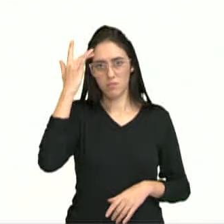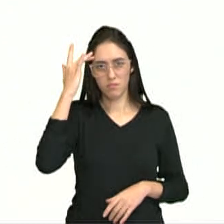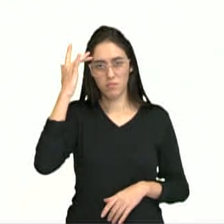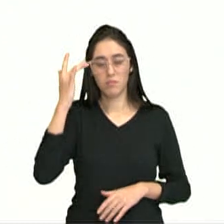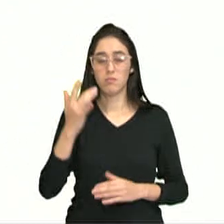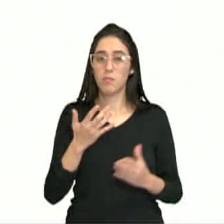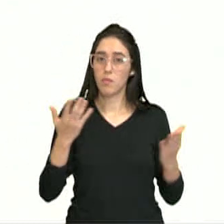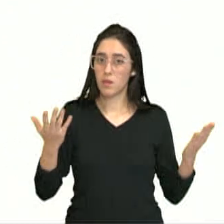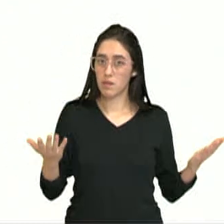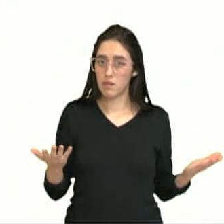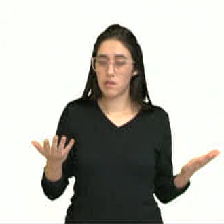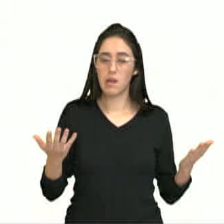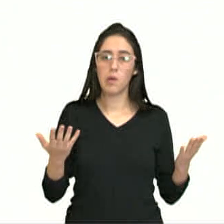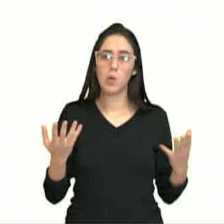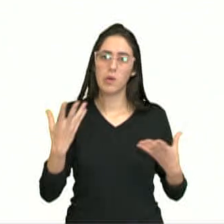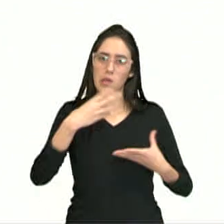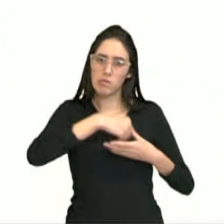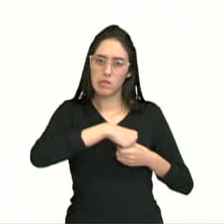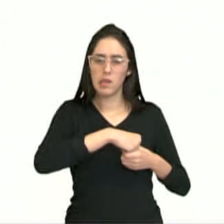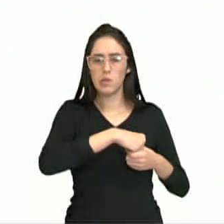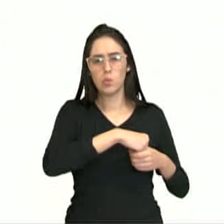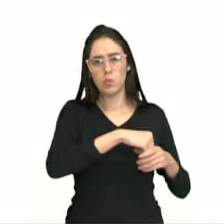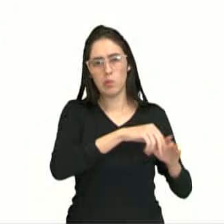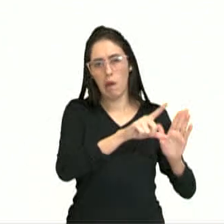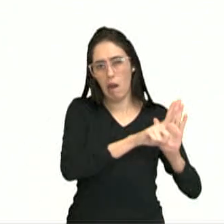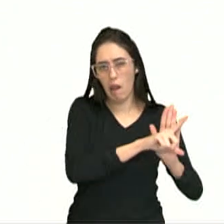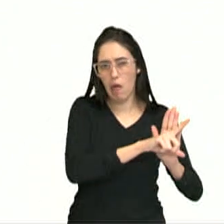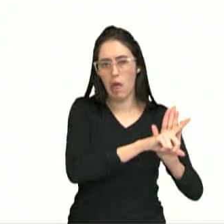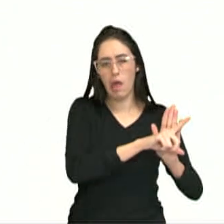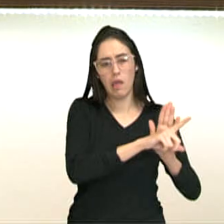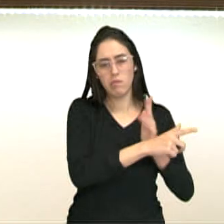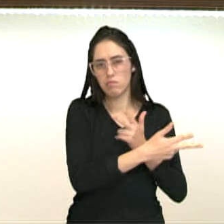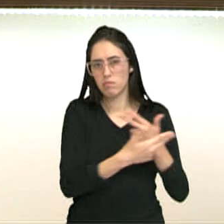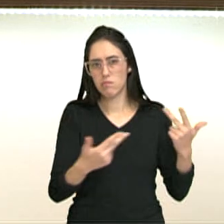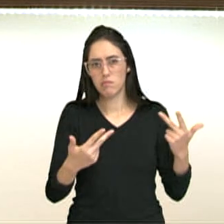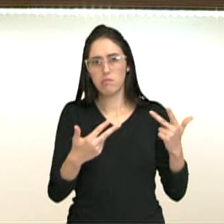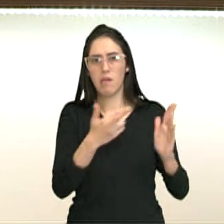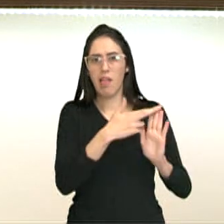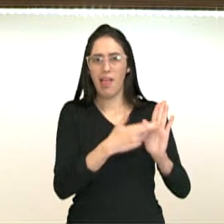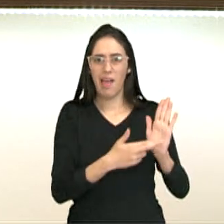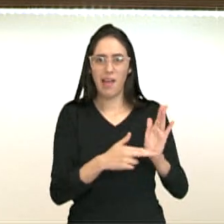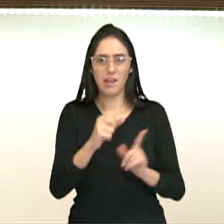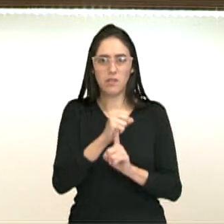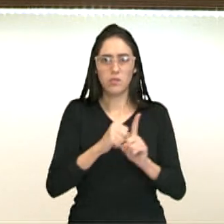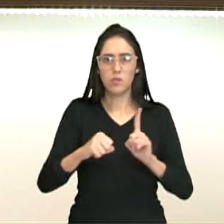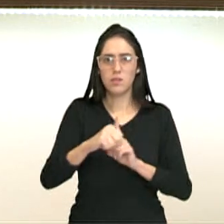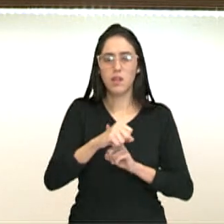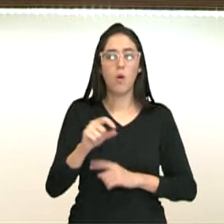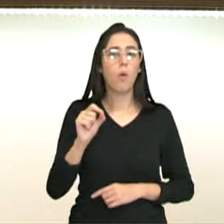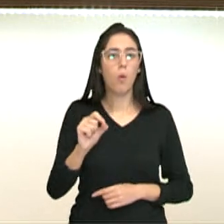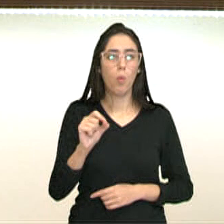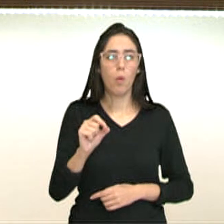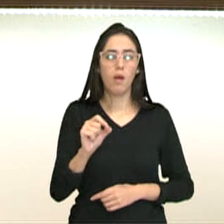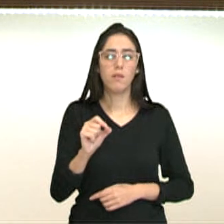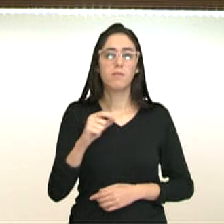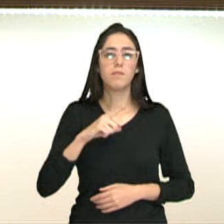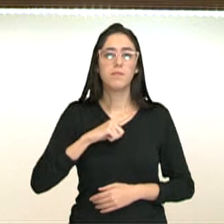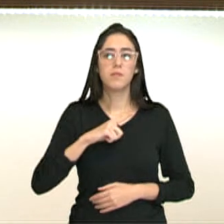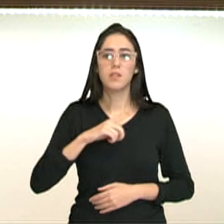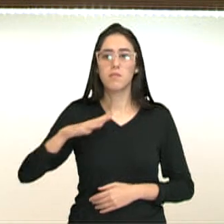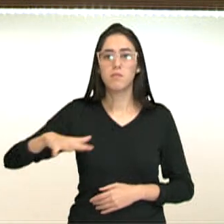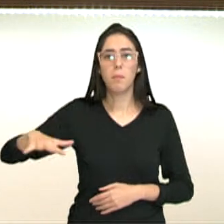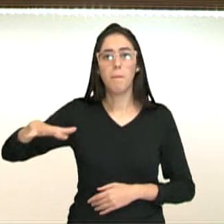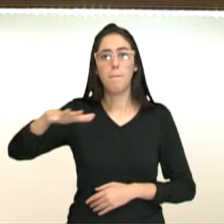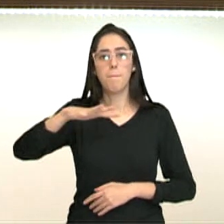em termos legais, jurídicos, nas relações, nas regras sociais, o espaço do